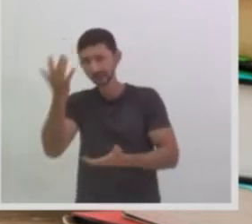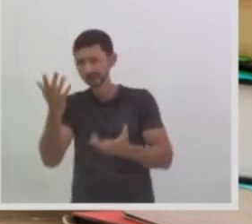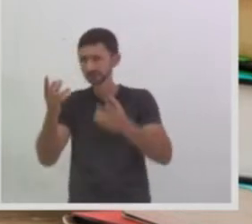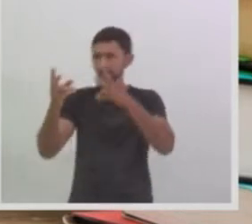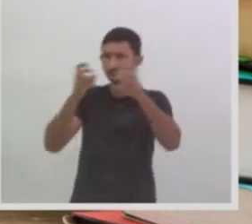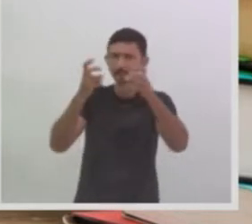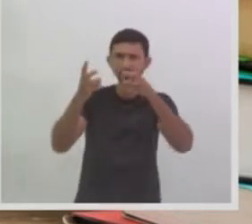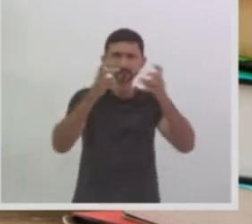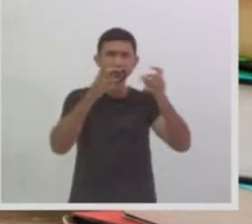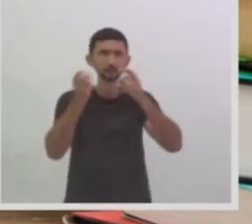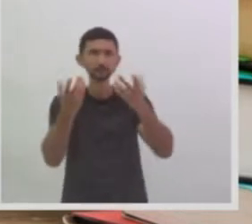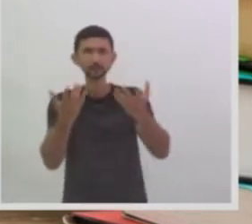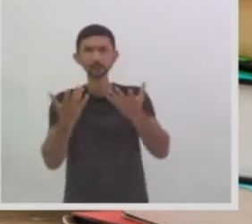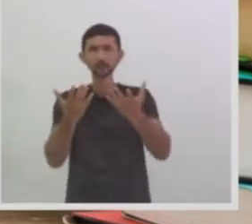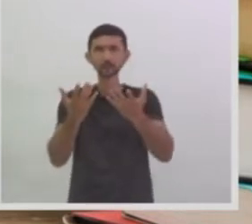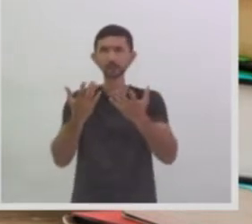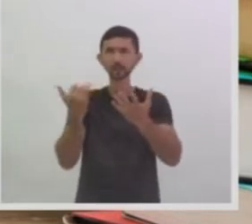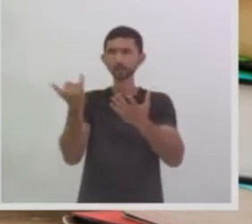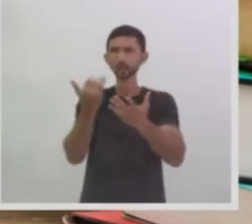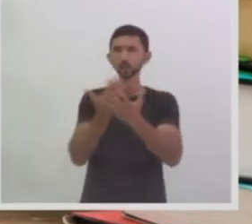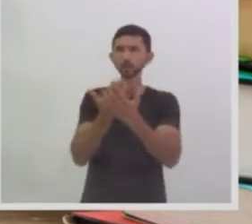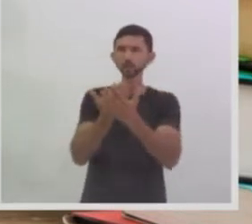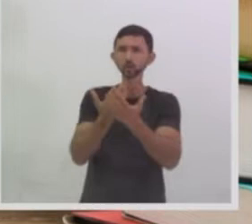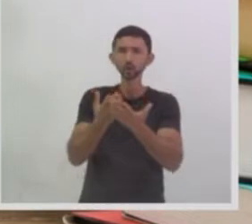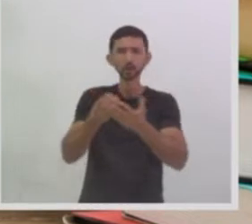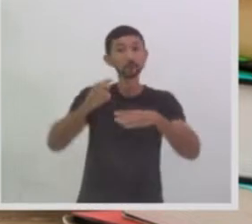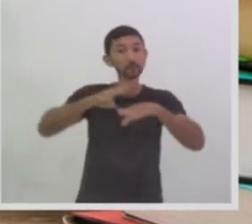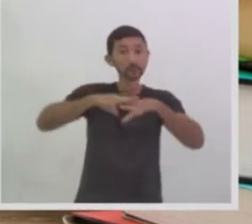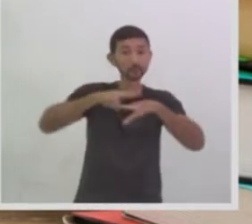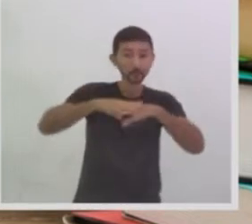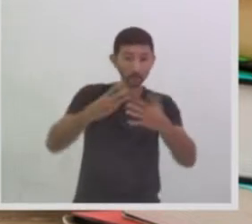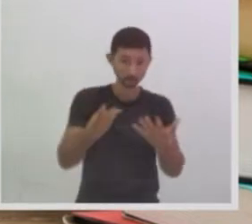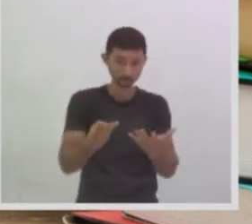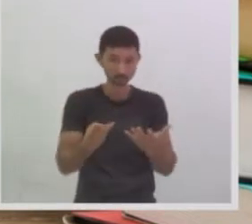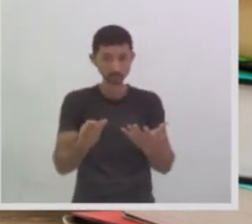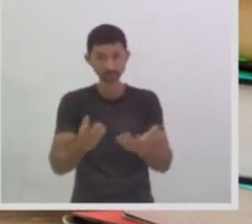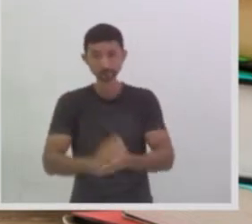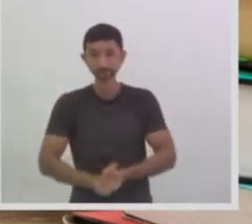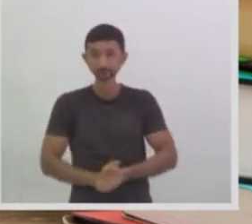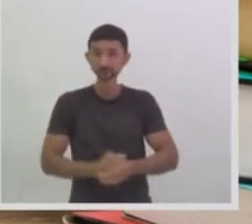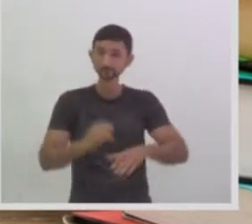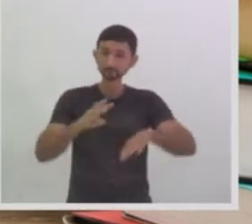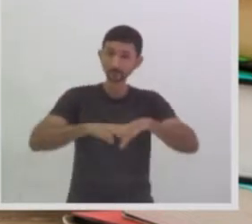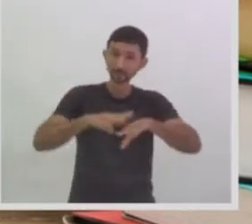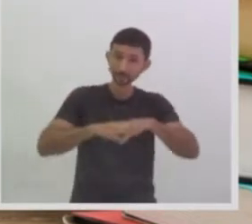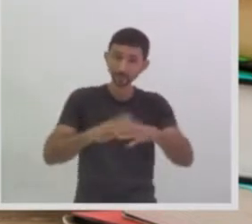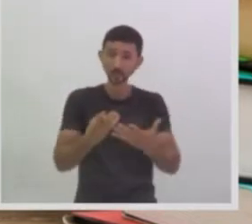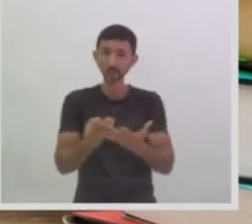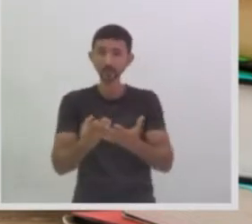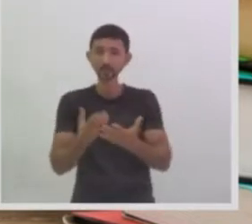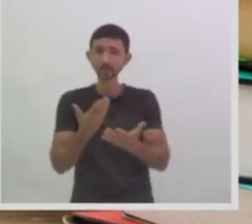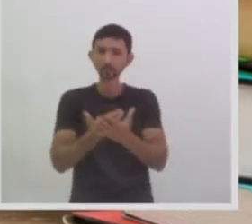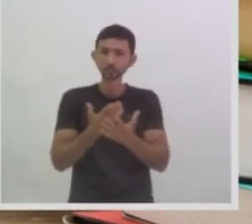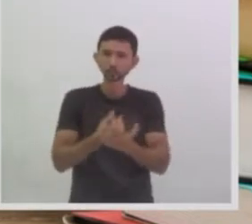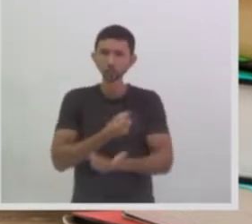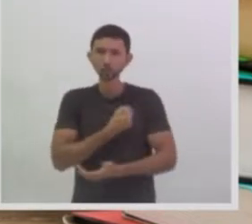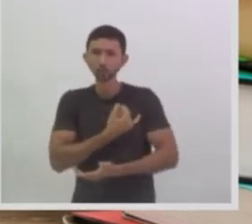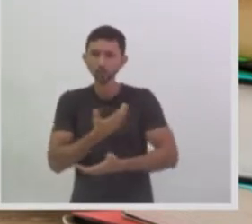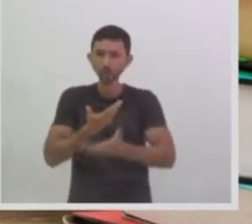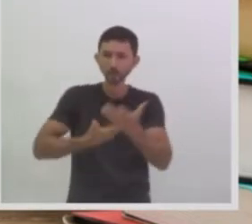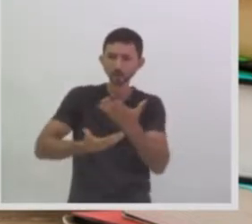a importância do estudo da matemática, né? A matemática estuda os números e as suas